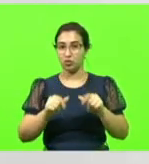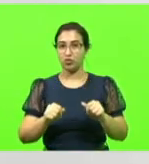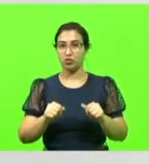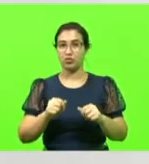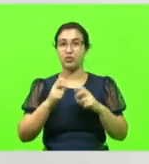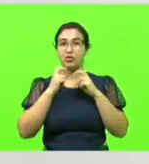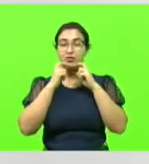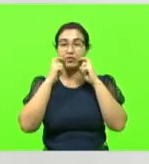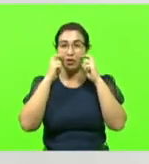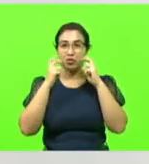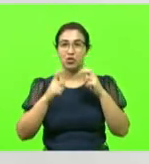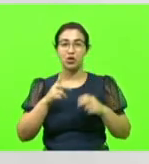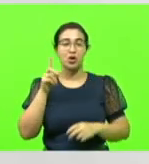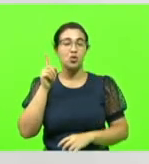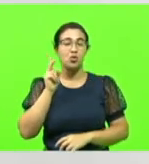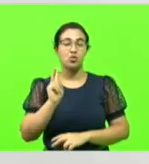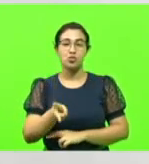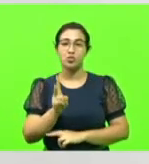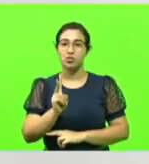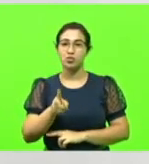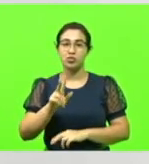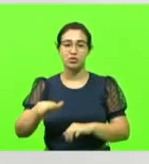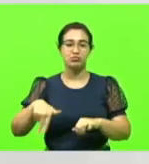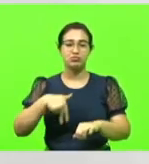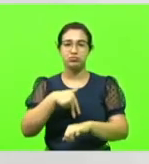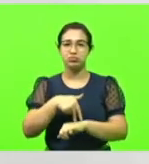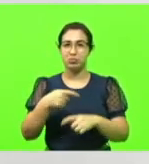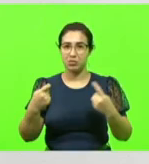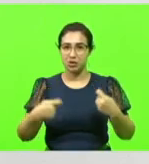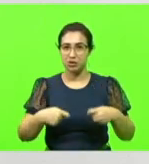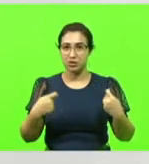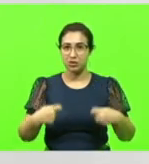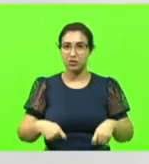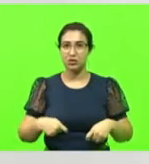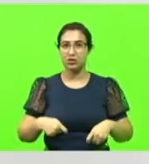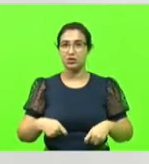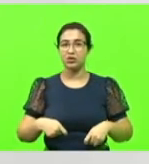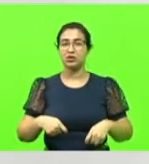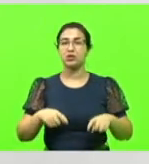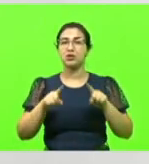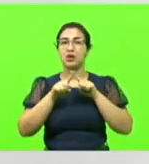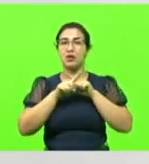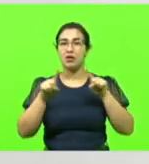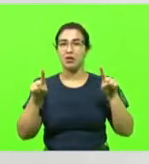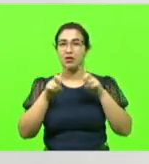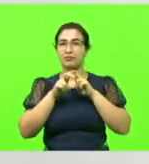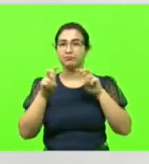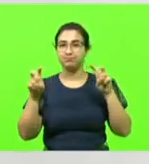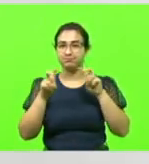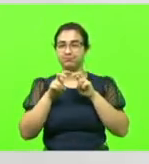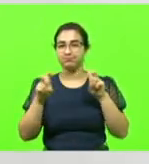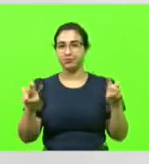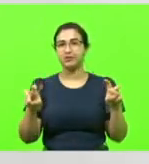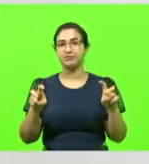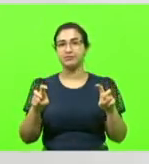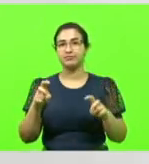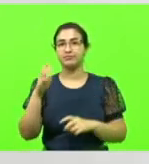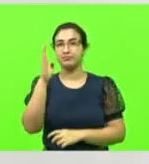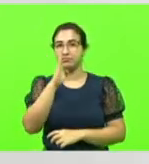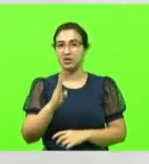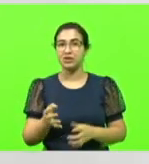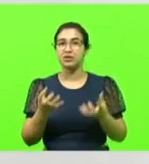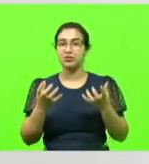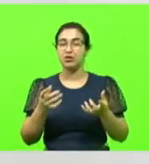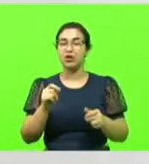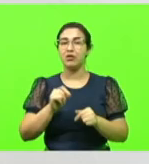E eu vou vir todas as vezes que eu precisar vir dessa tribuna e falar o que a população brasileira quer falar. Porque eu aqui sou